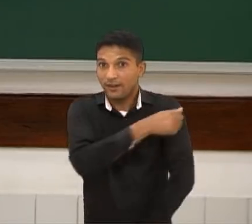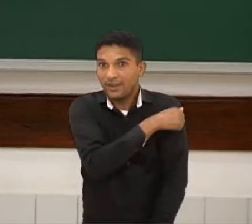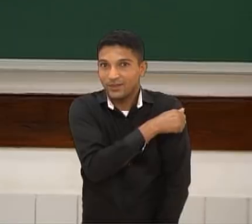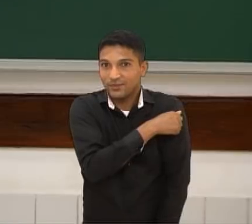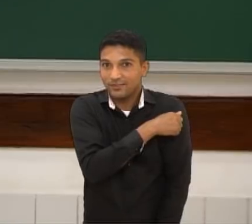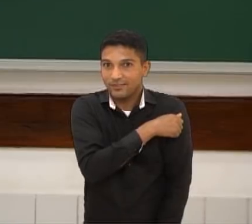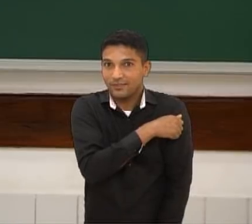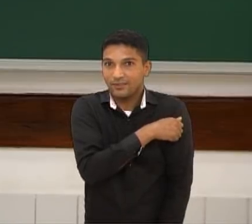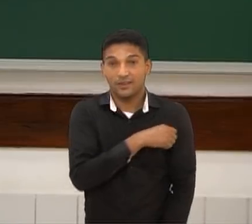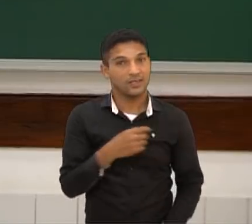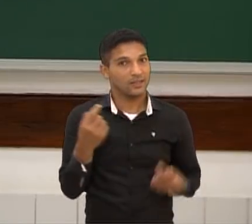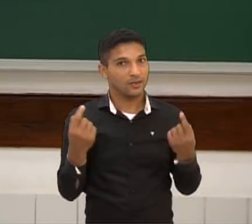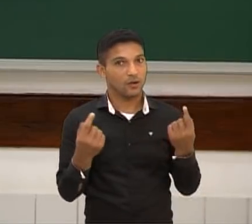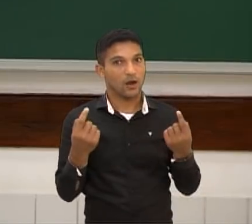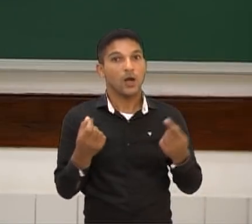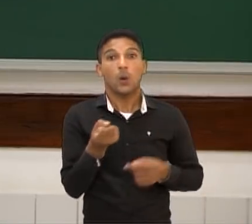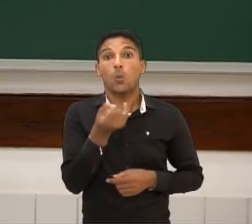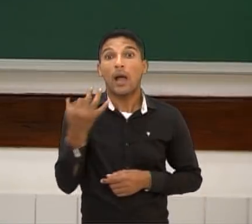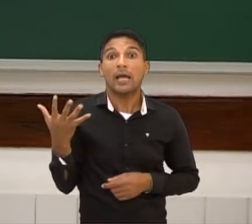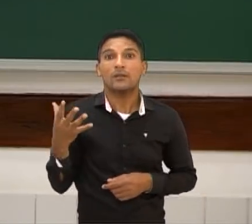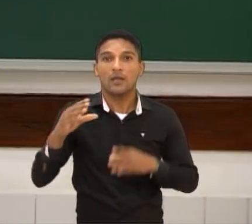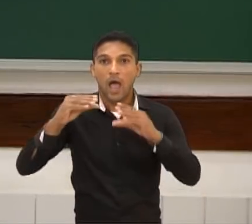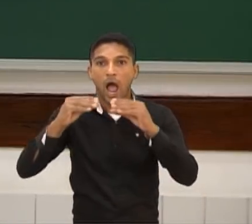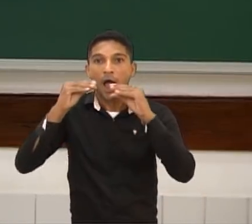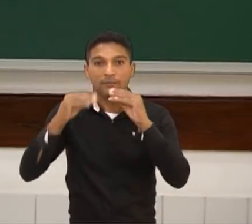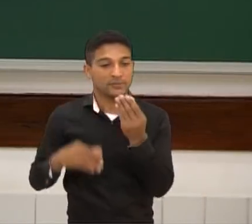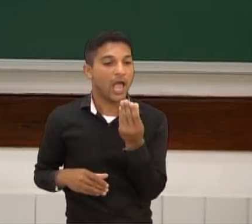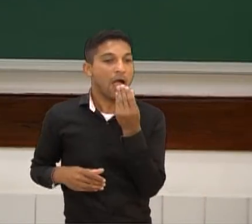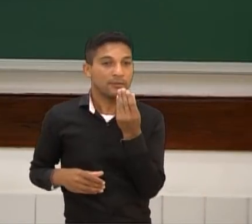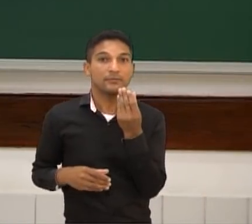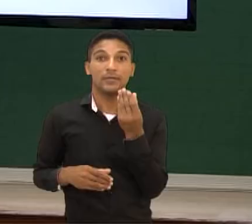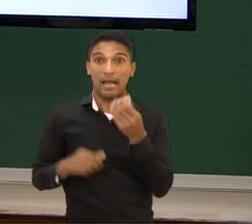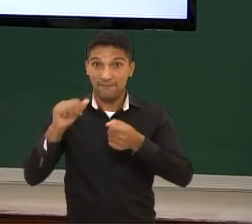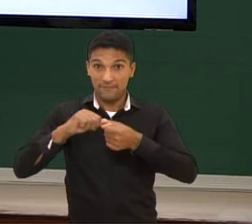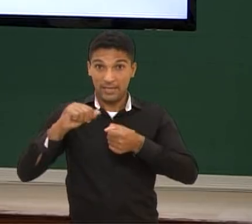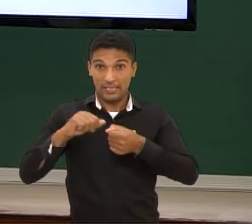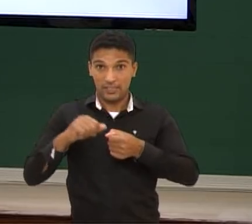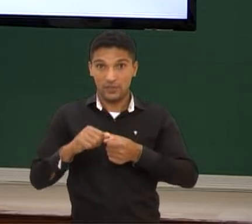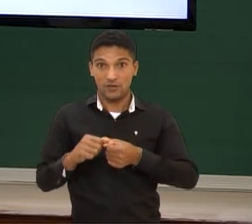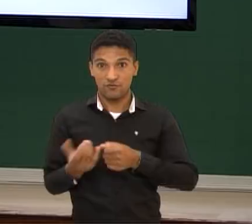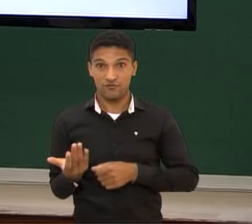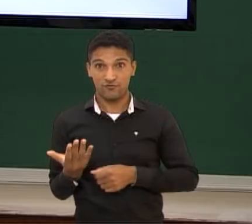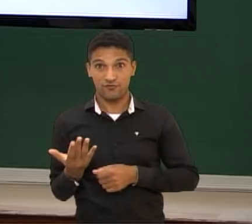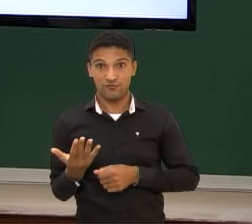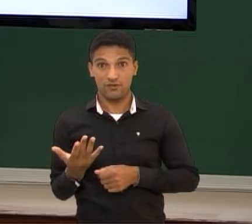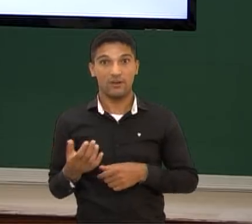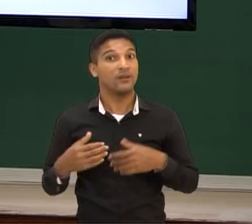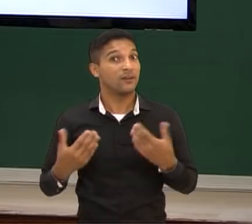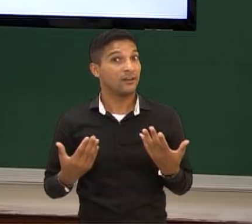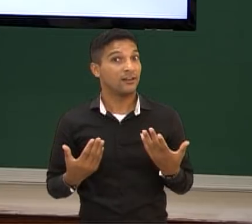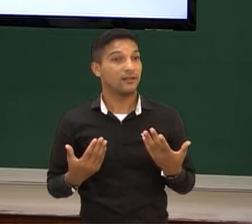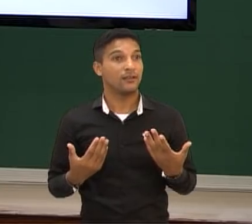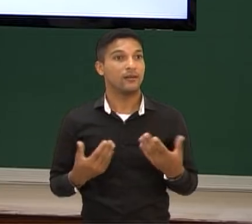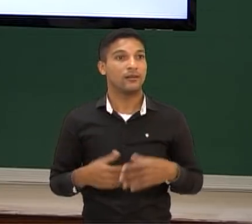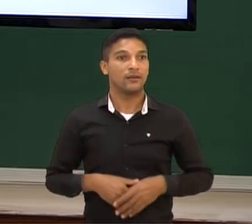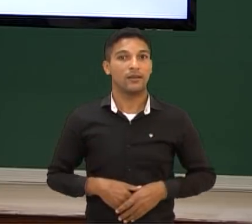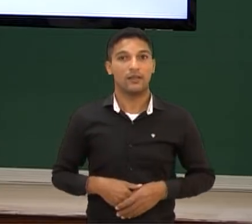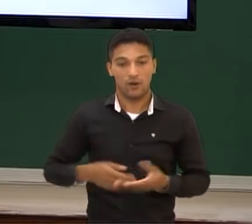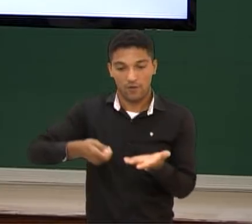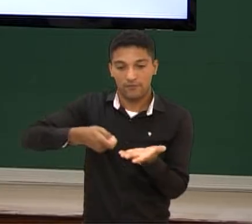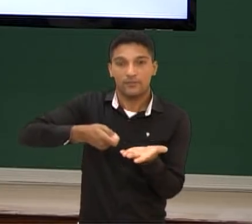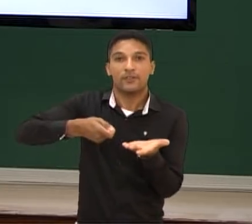pessoal, qual que foi a quantidade de sanduíches? Vamos verificar? Então lá, a professora trouxe para vocês novamente a divisão